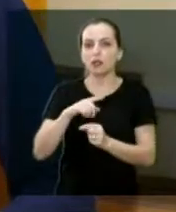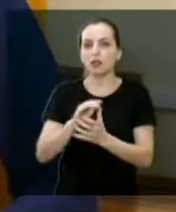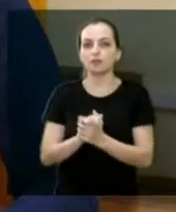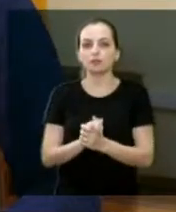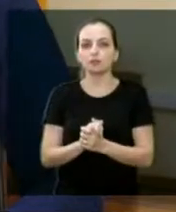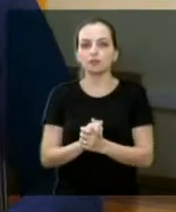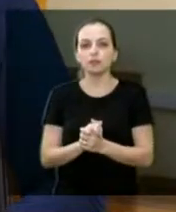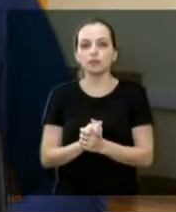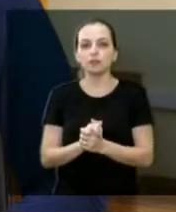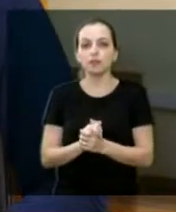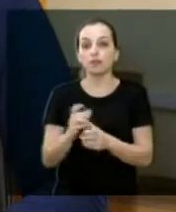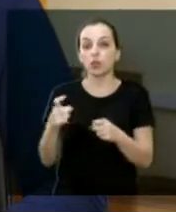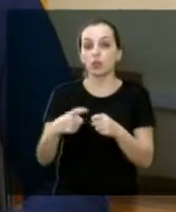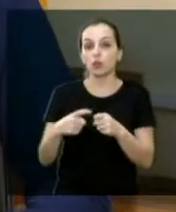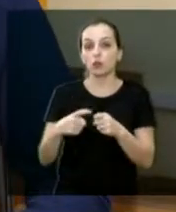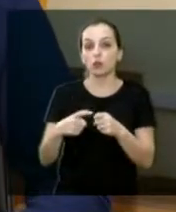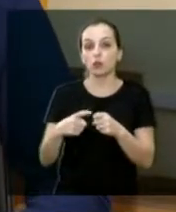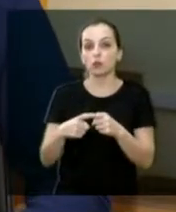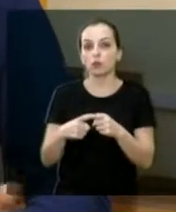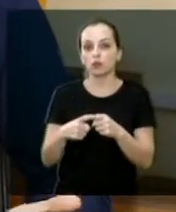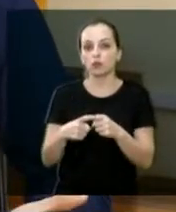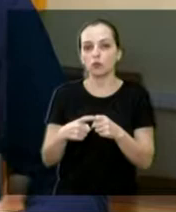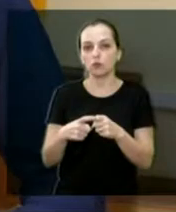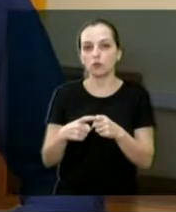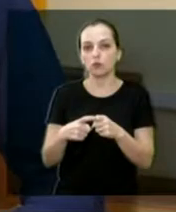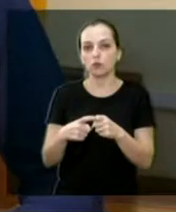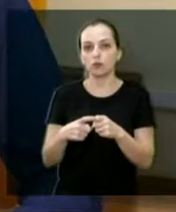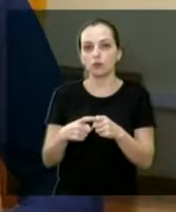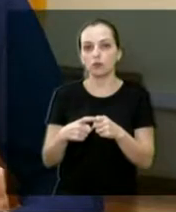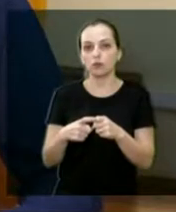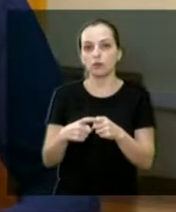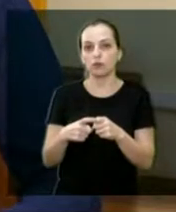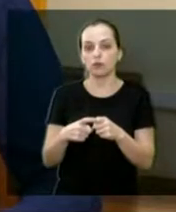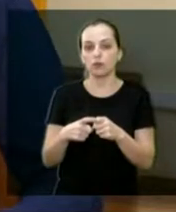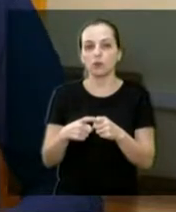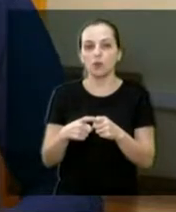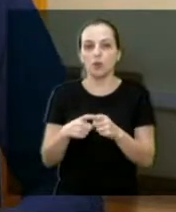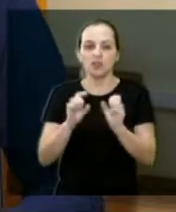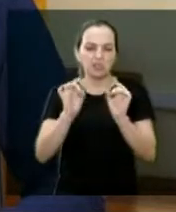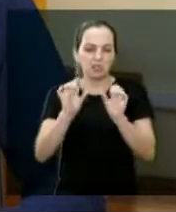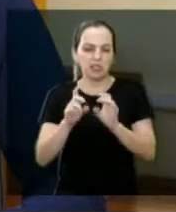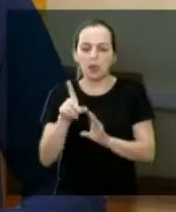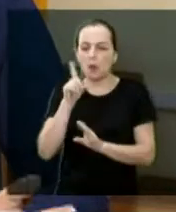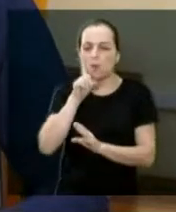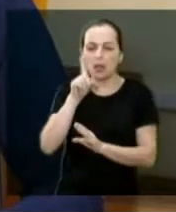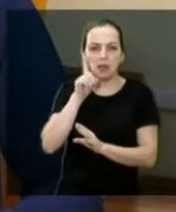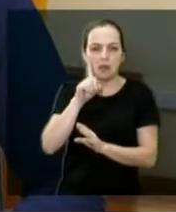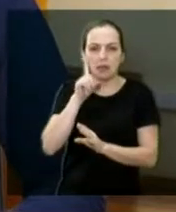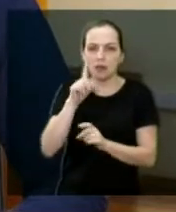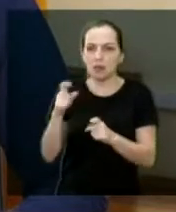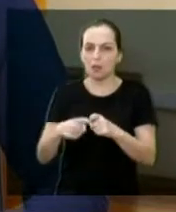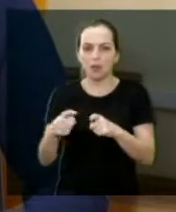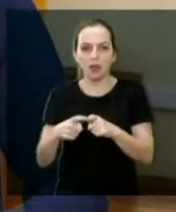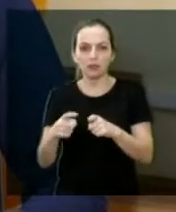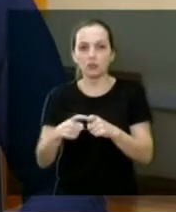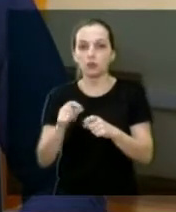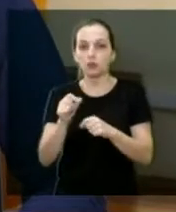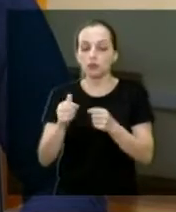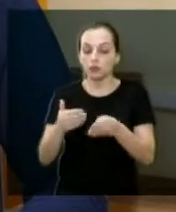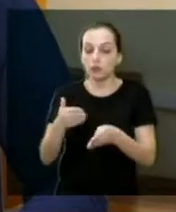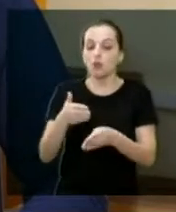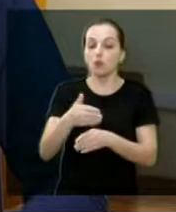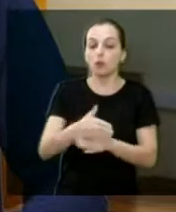isso, Dr. S., parece que era de Stephen Kidwell. Falei, anotei. Fui para minha